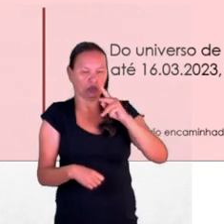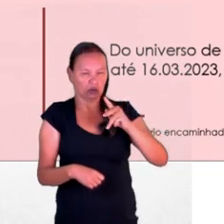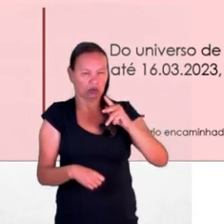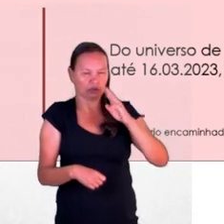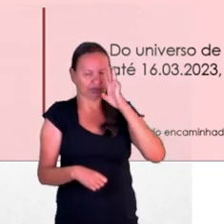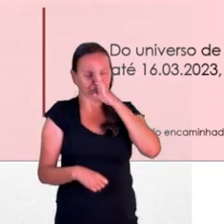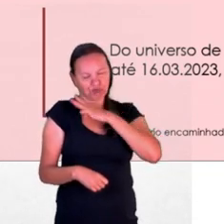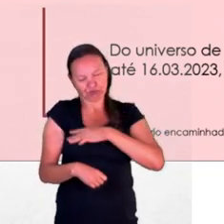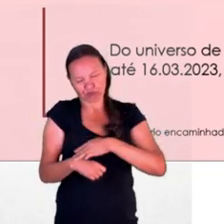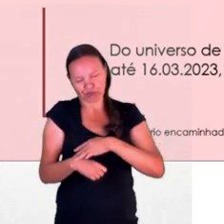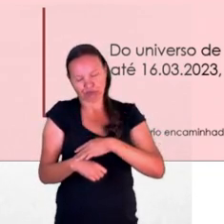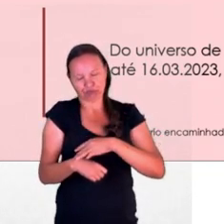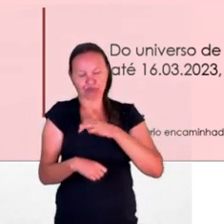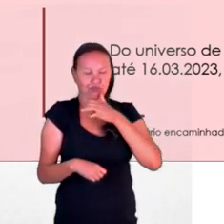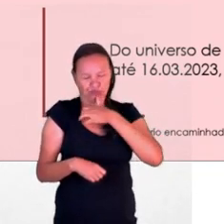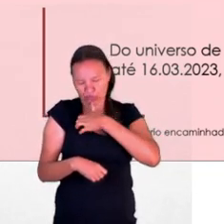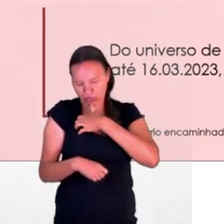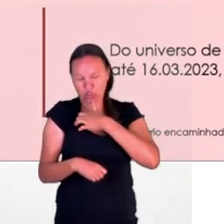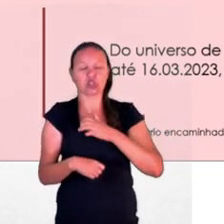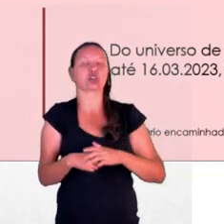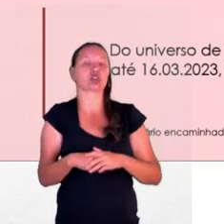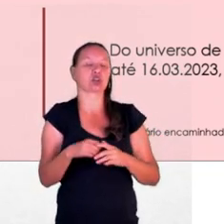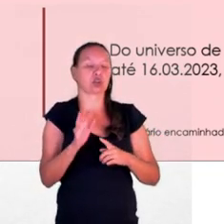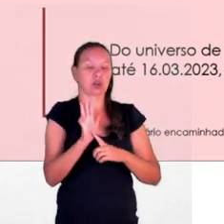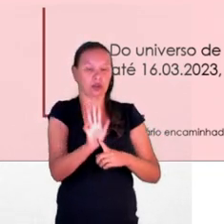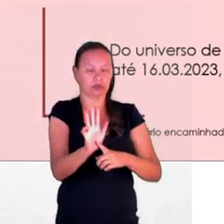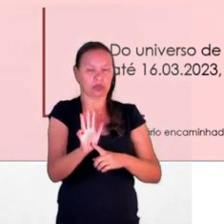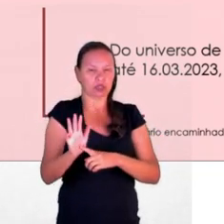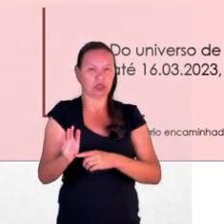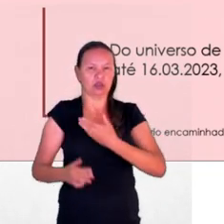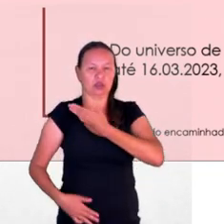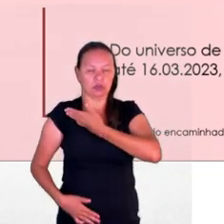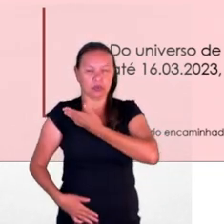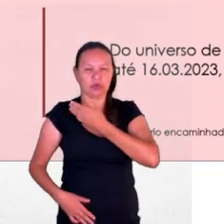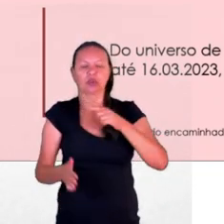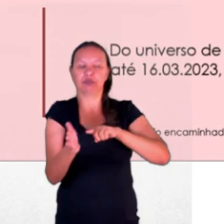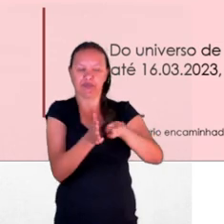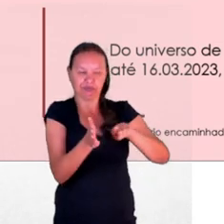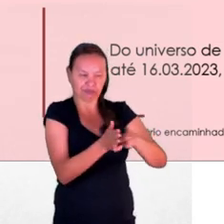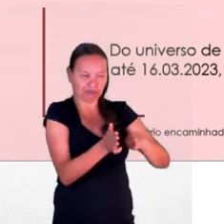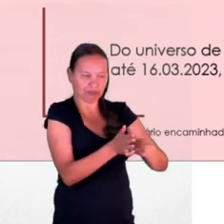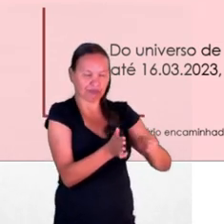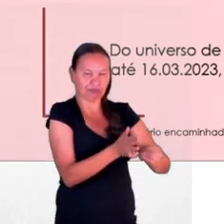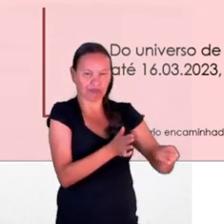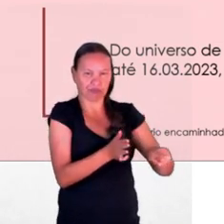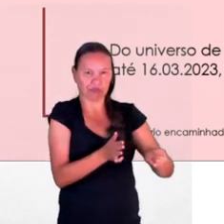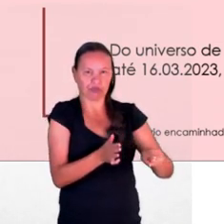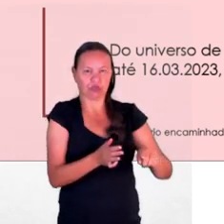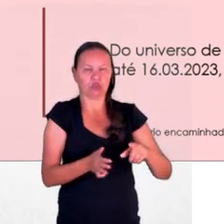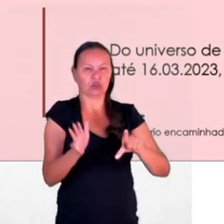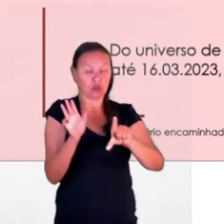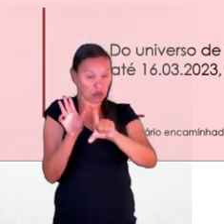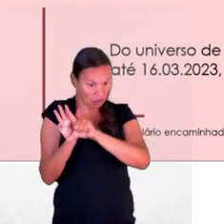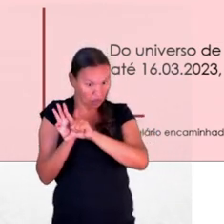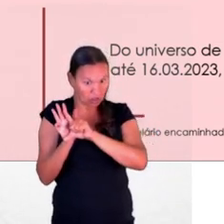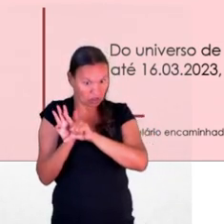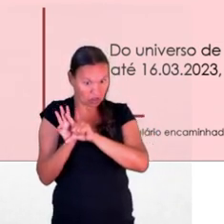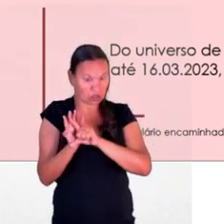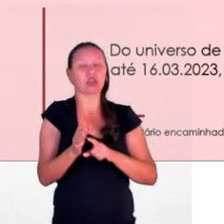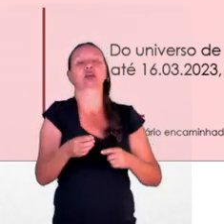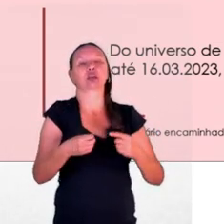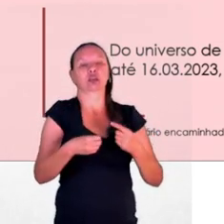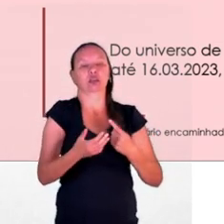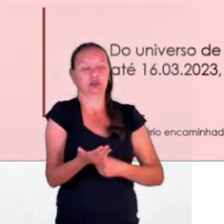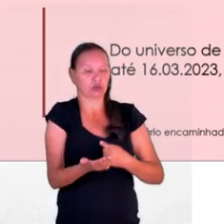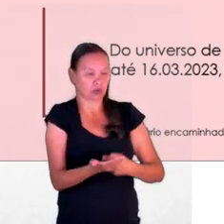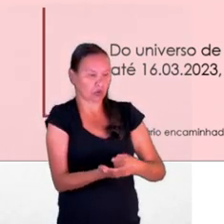naquele momento porque grande parte dos colegas que responderam a indagação se tinha leis eh planos